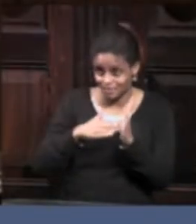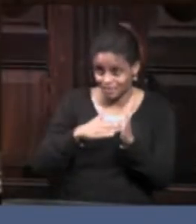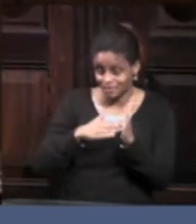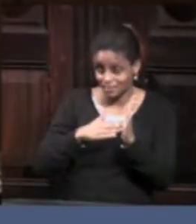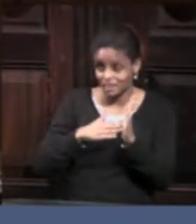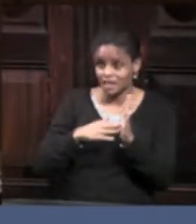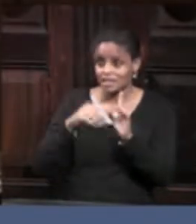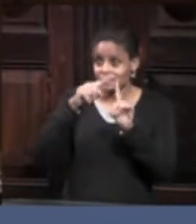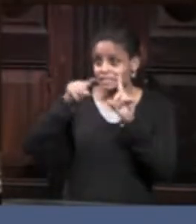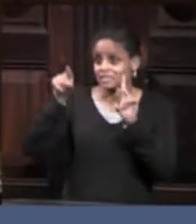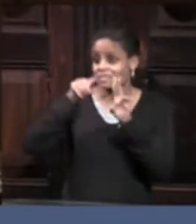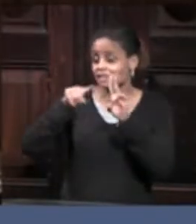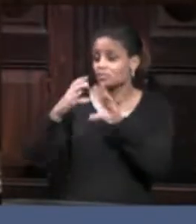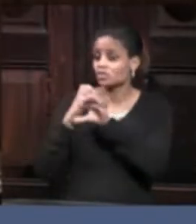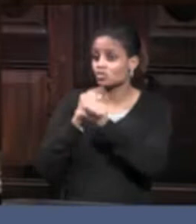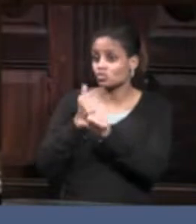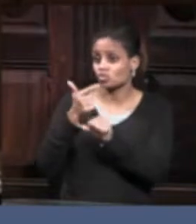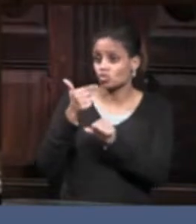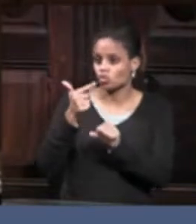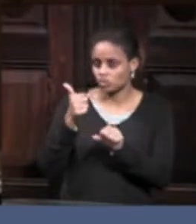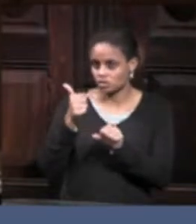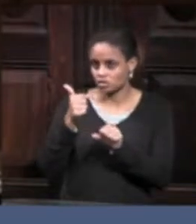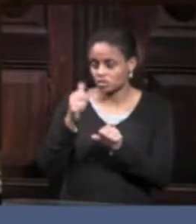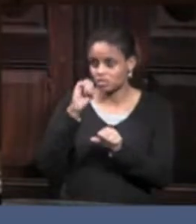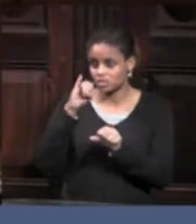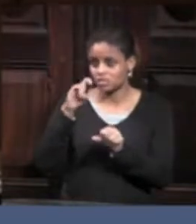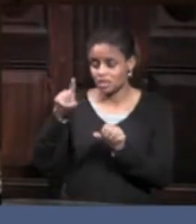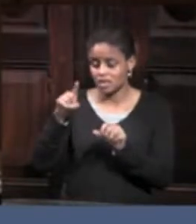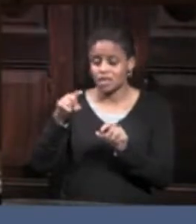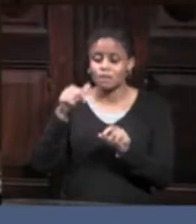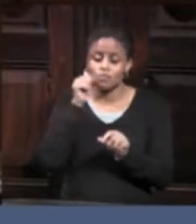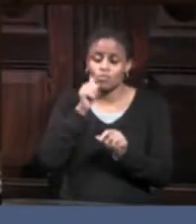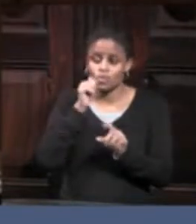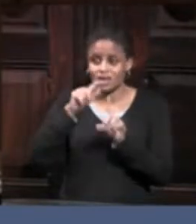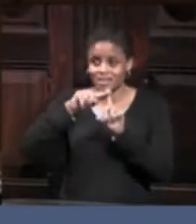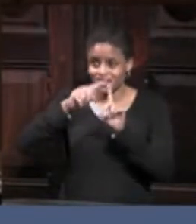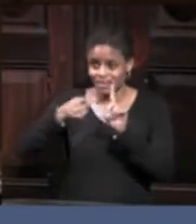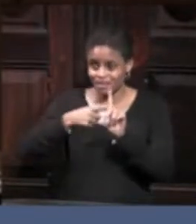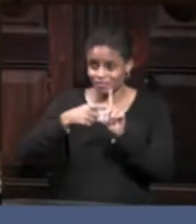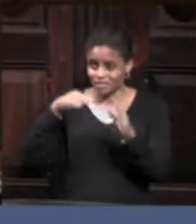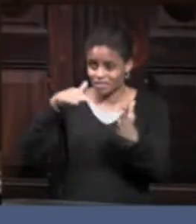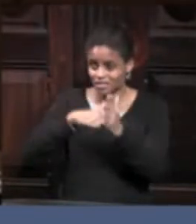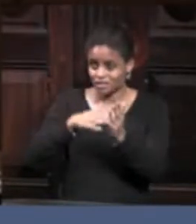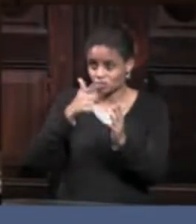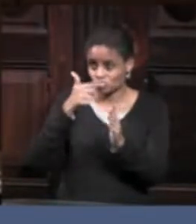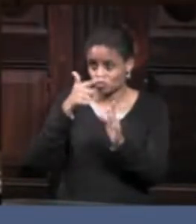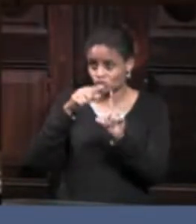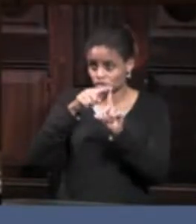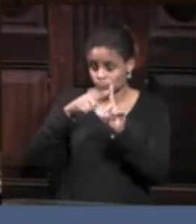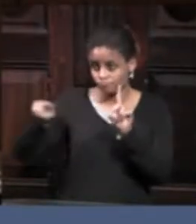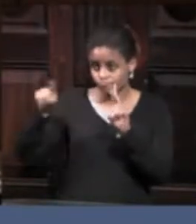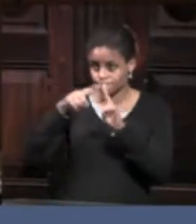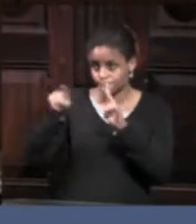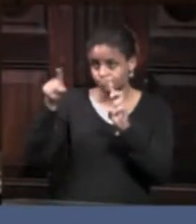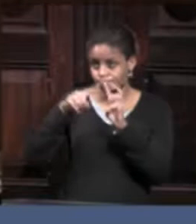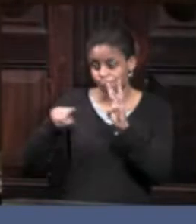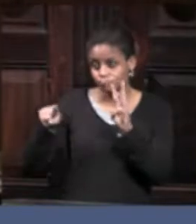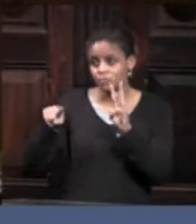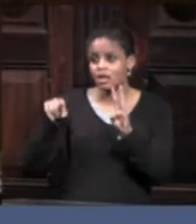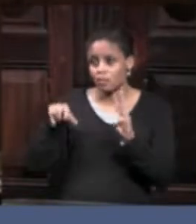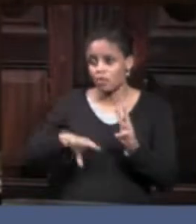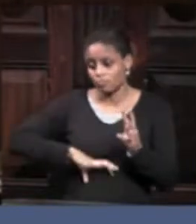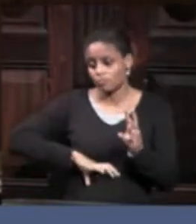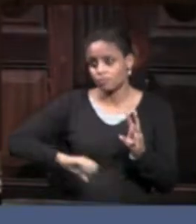inconstitucionalidade parcial dos artigos 124 e 126 do Código Penal, código esse de 1940.